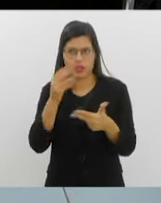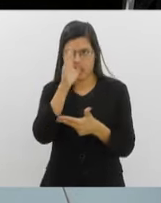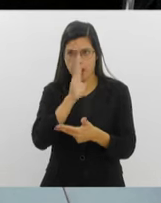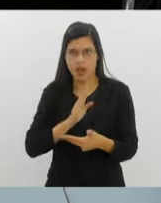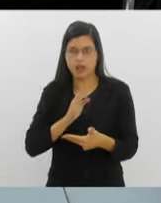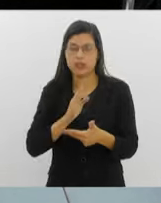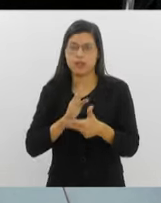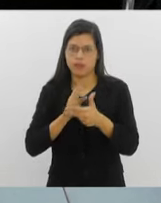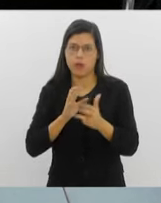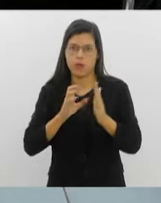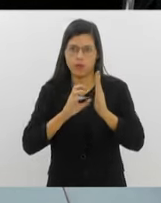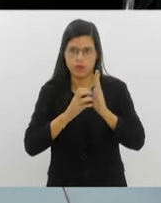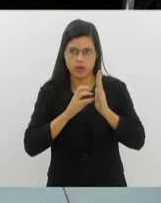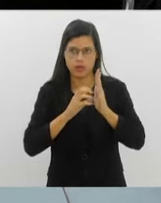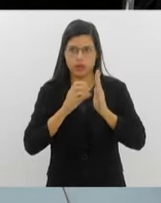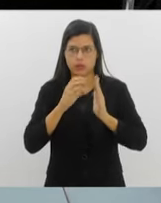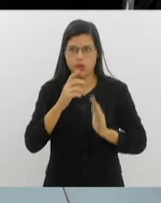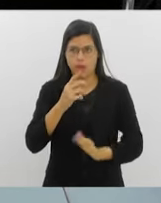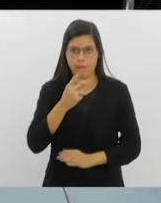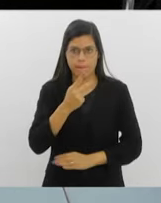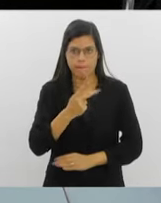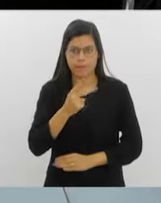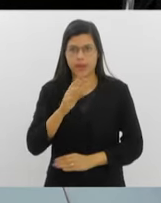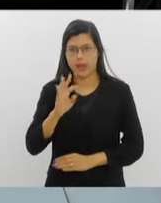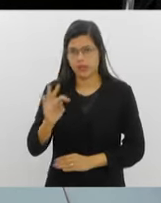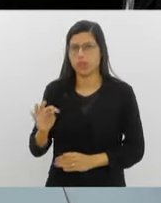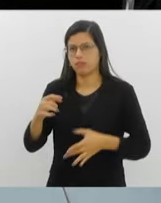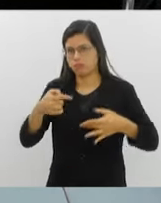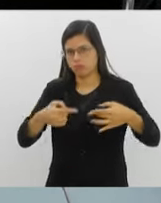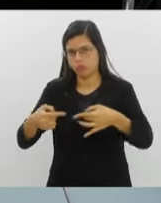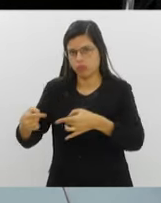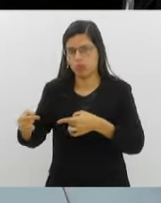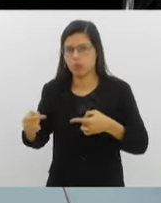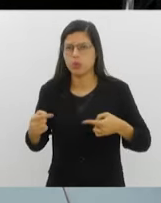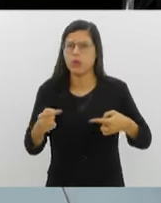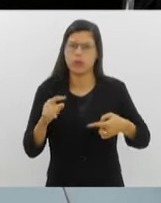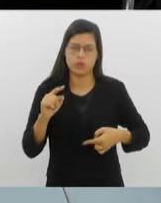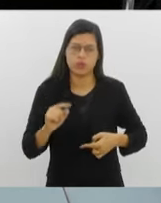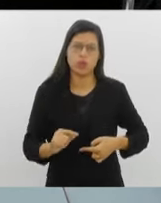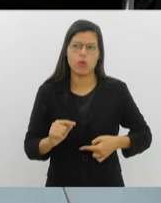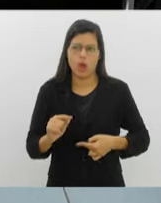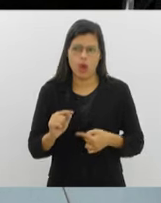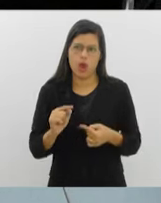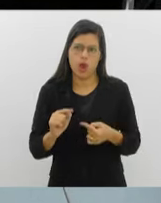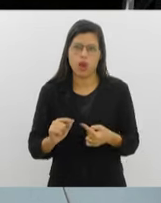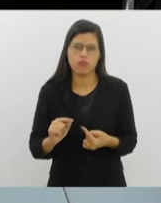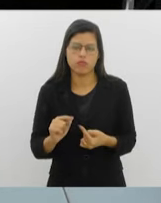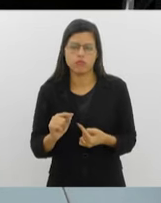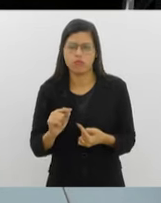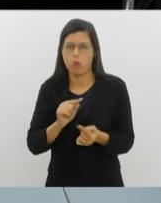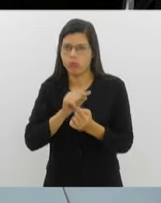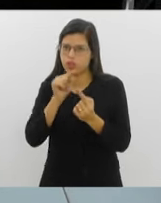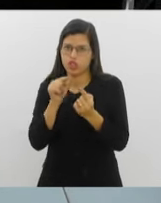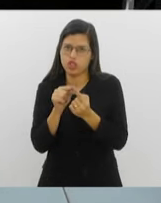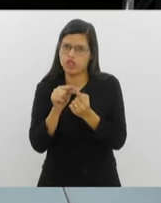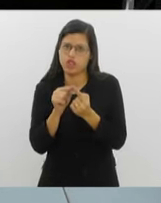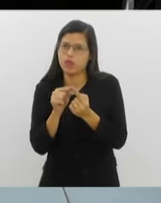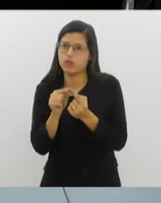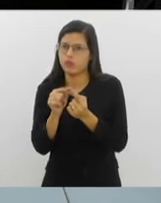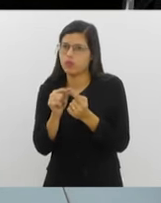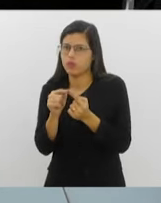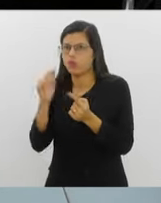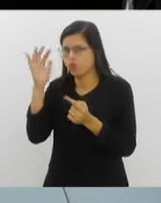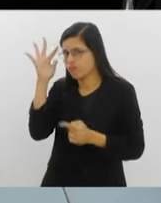está discutindo essa questão internamente, como utopia. Mas é uma utopia que precisa ser discutida, porque se vai